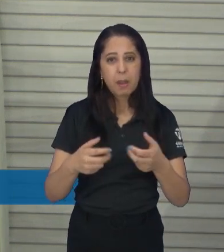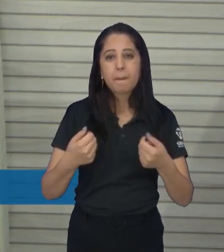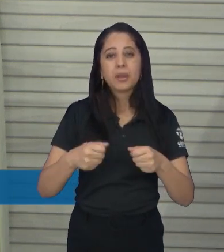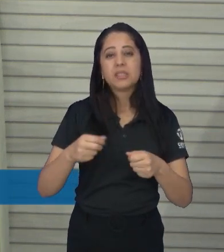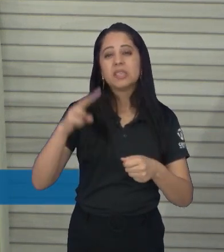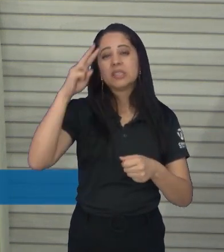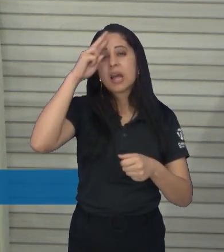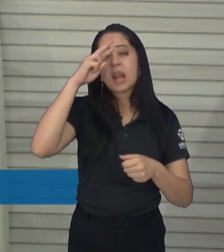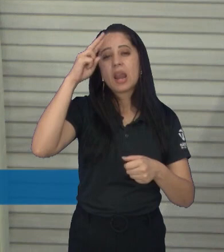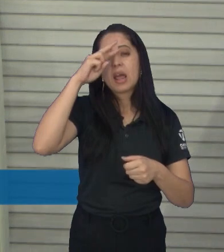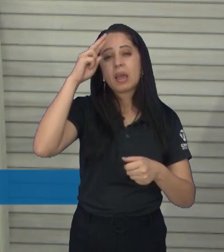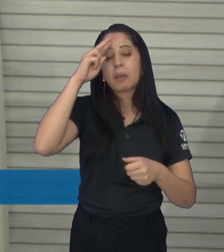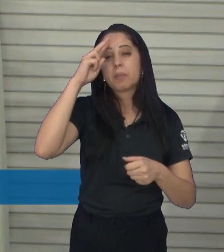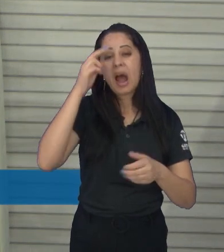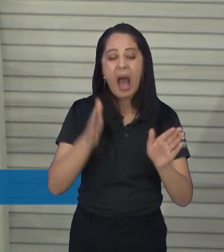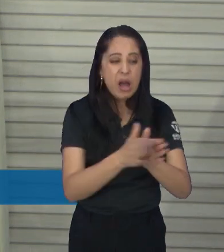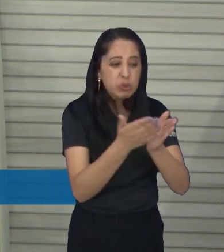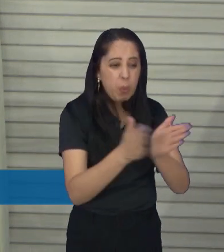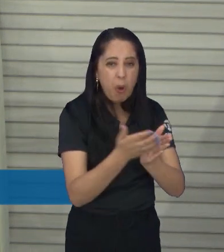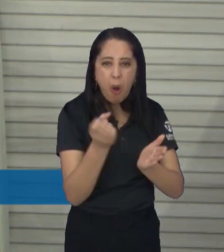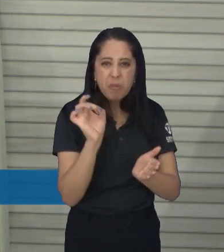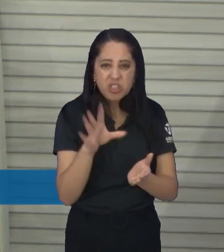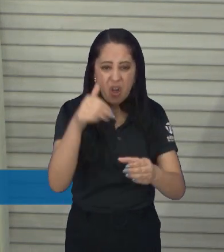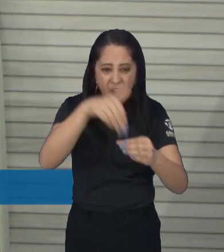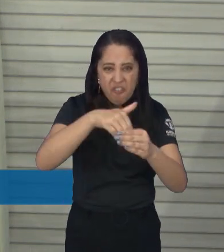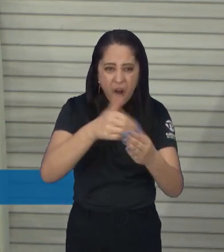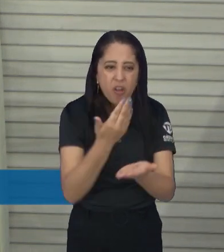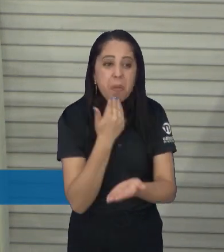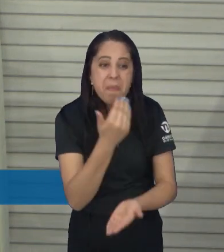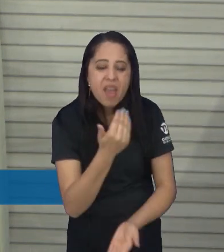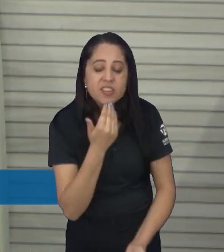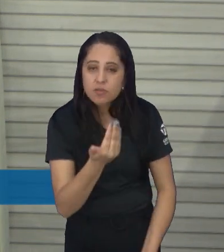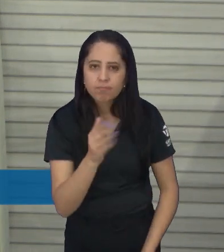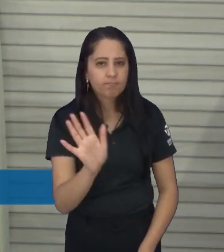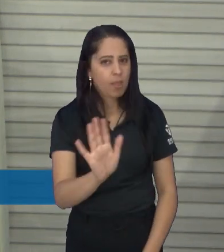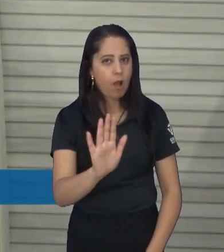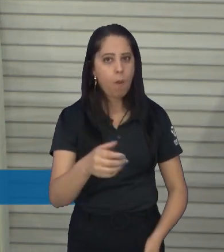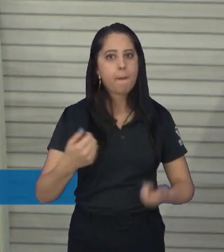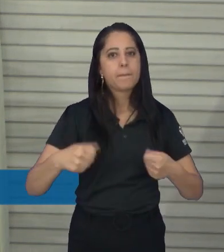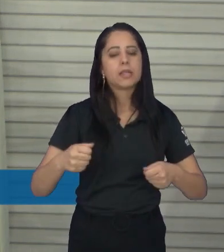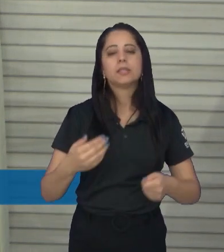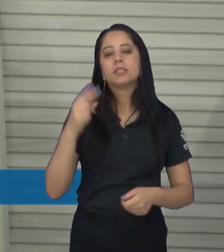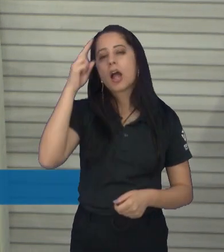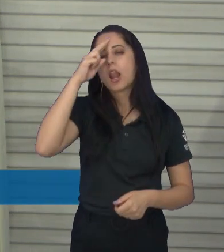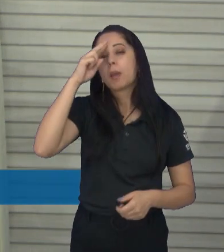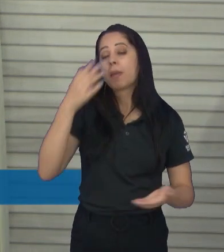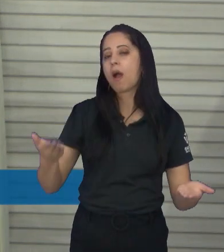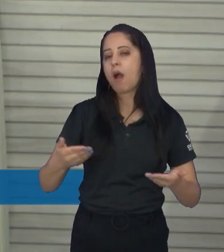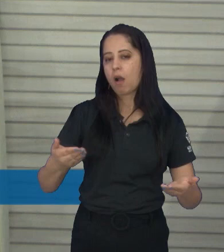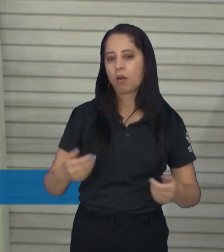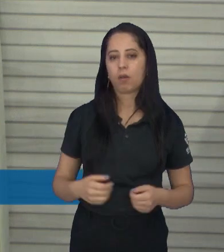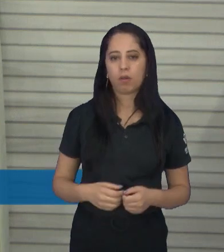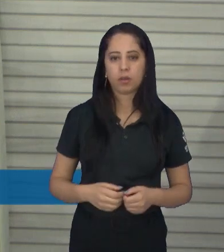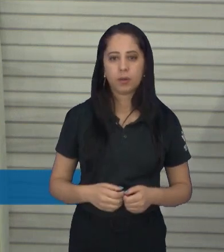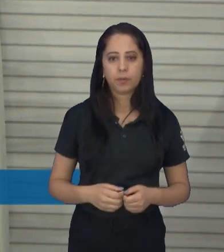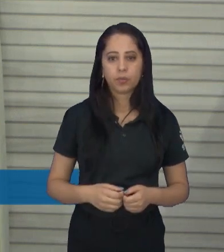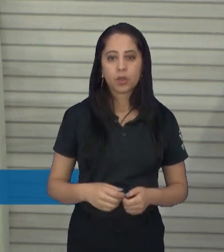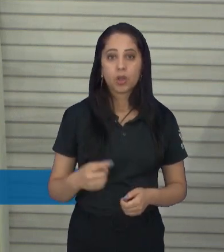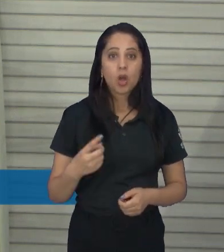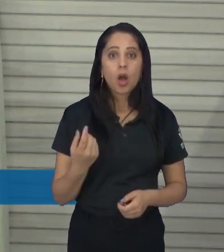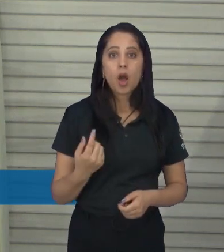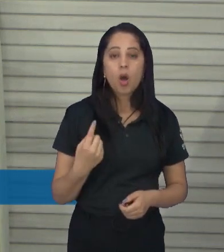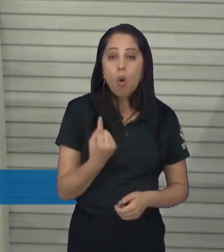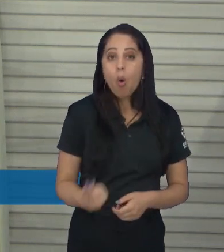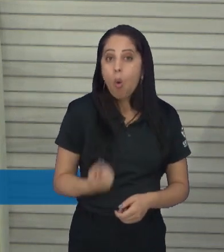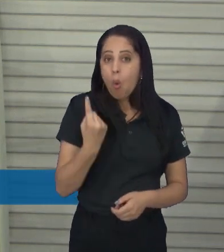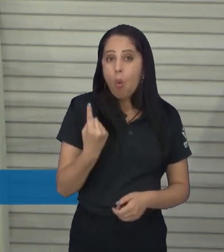do pobre só na época da eleição vamos lembrar também agora nessa época Onde nós estamos estudando temos um vereador